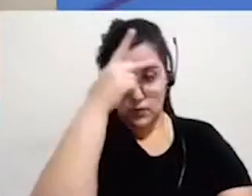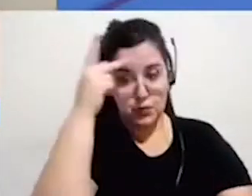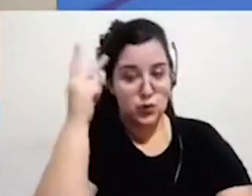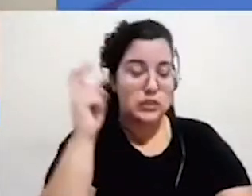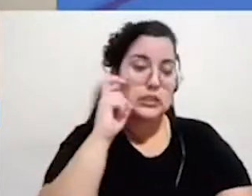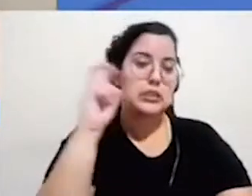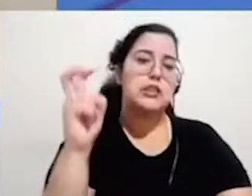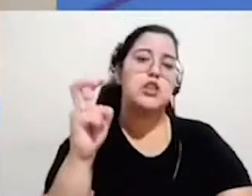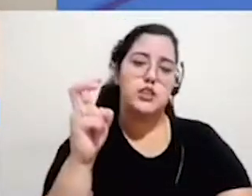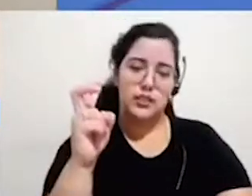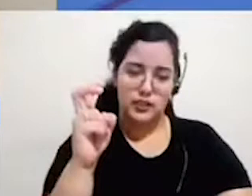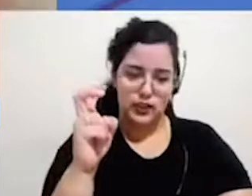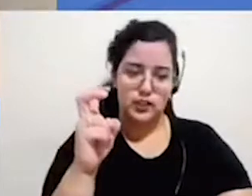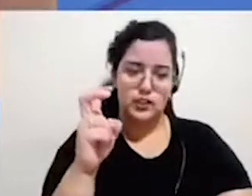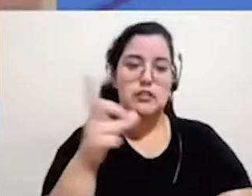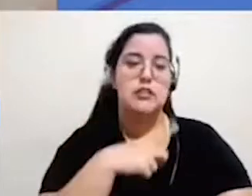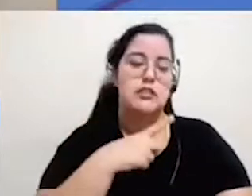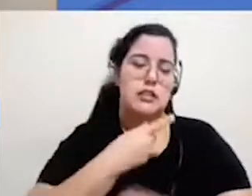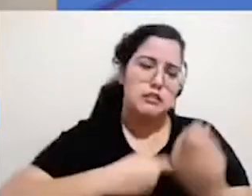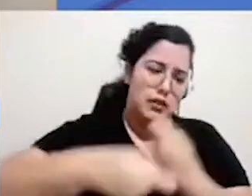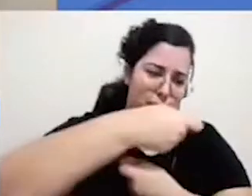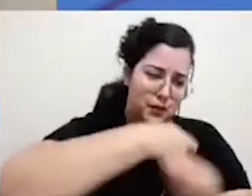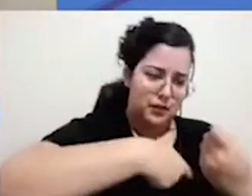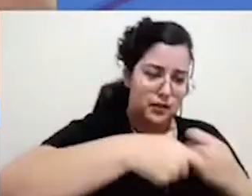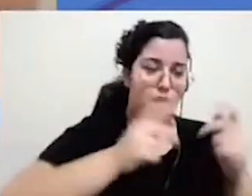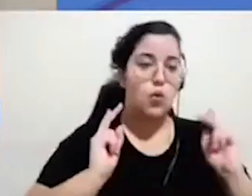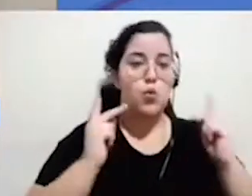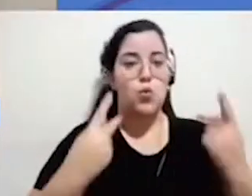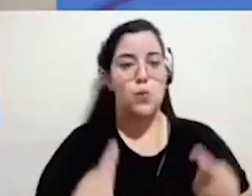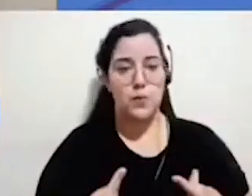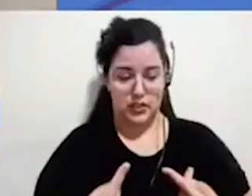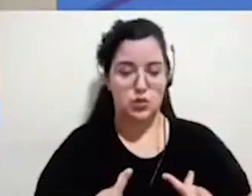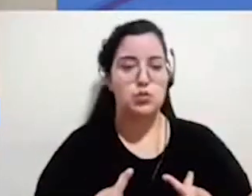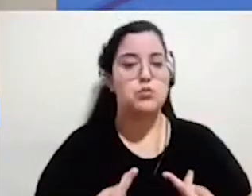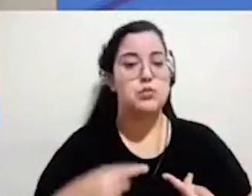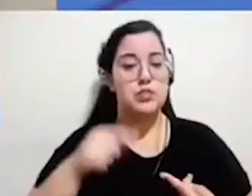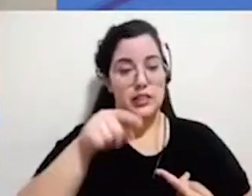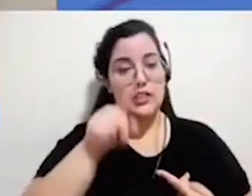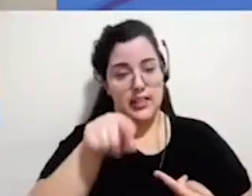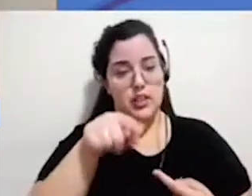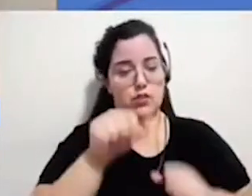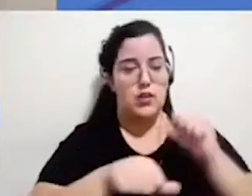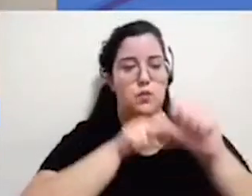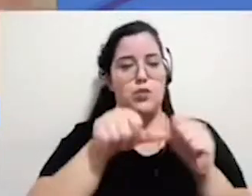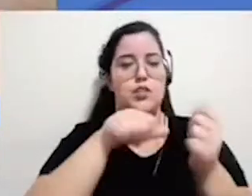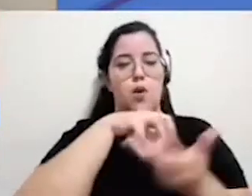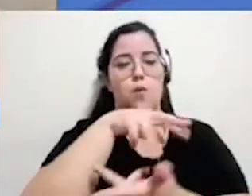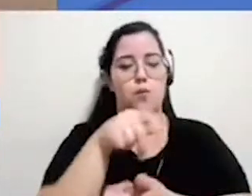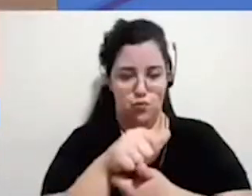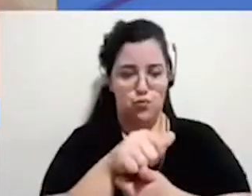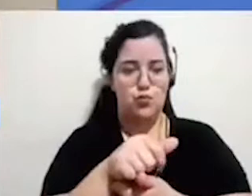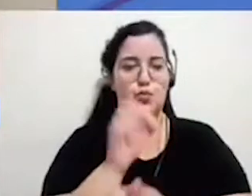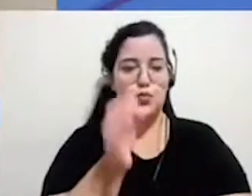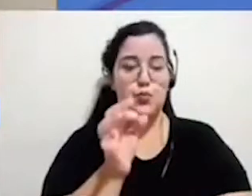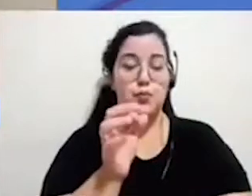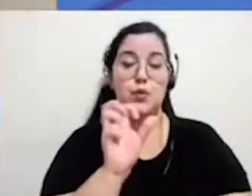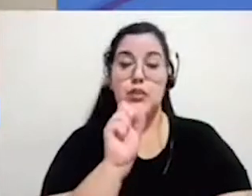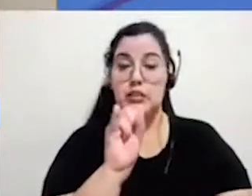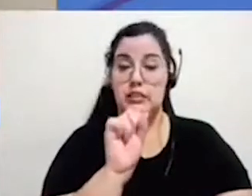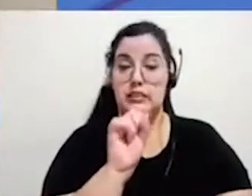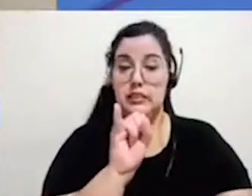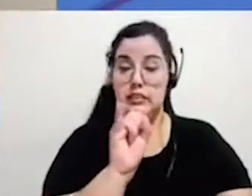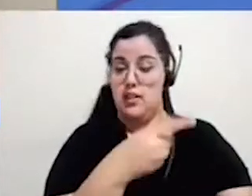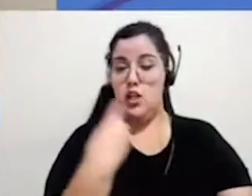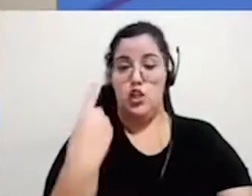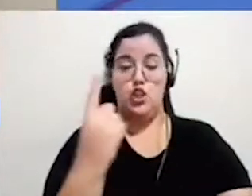Então, assim, é capital intelectual e humano. É isso que vai mudar o mundo. Então, se a gente não sair